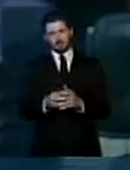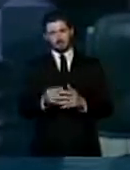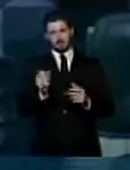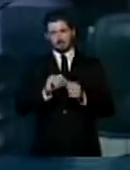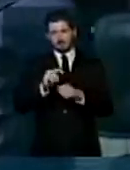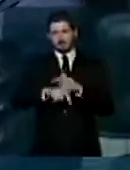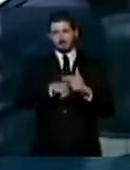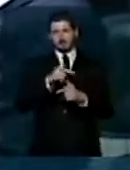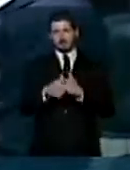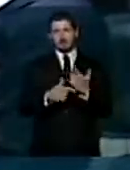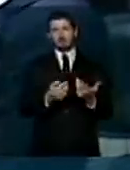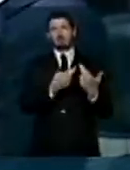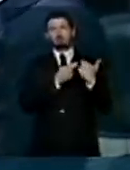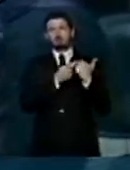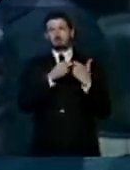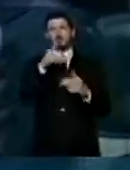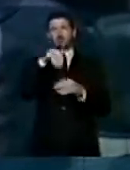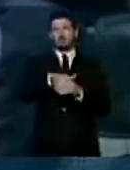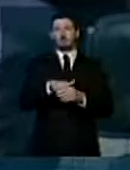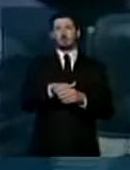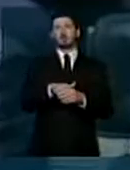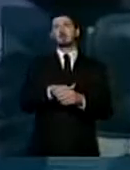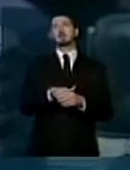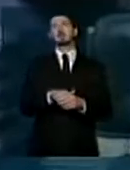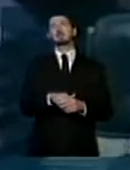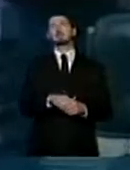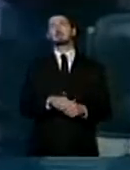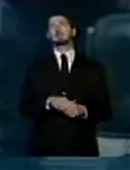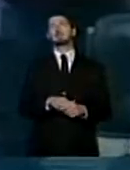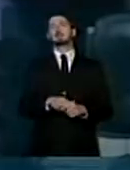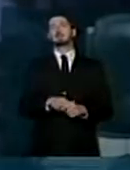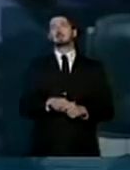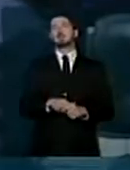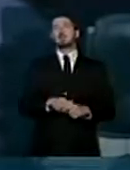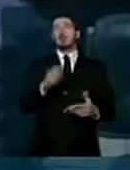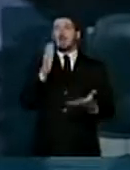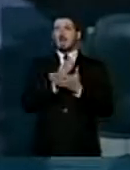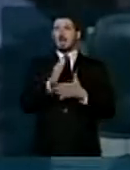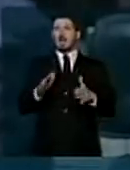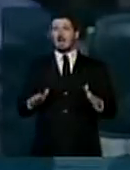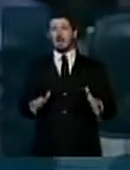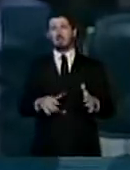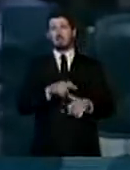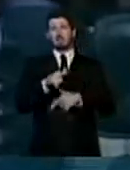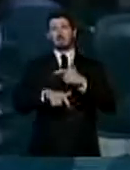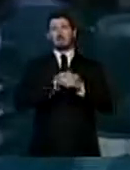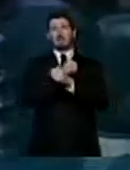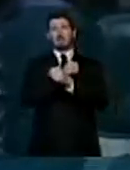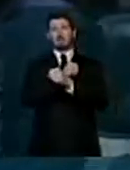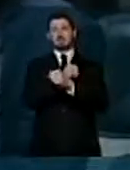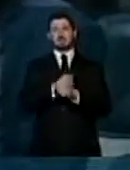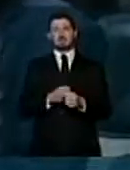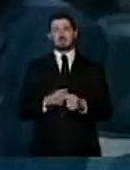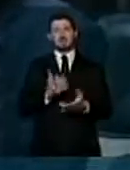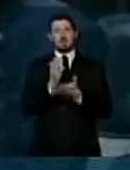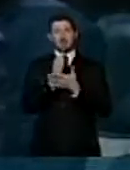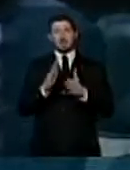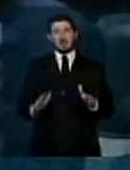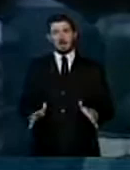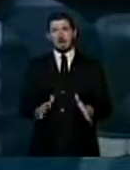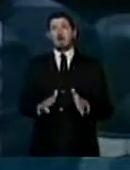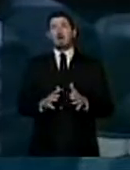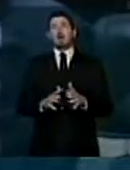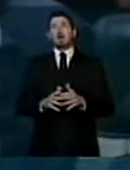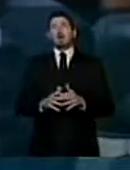com seu papel, votando, né, para acabar com o trabalho escravo, votando contra a exploração